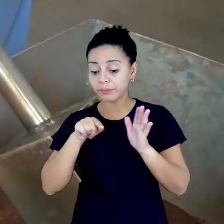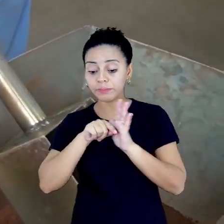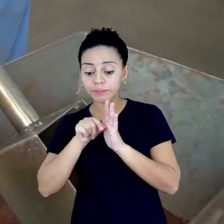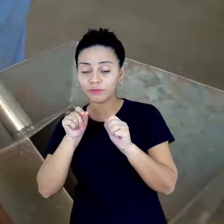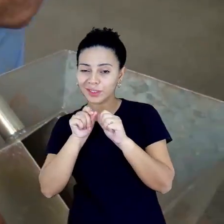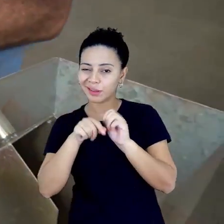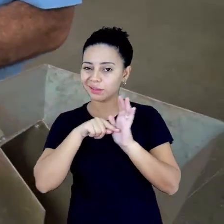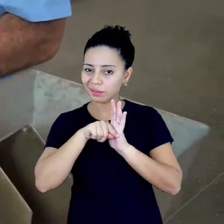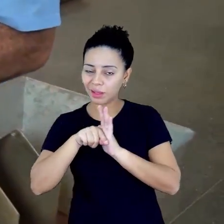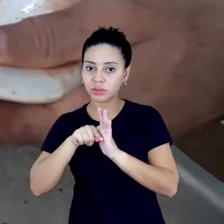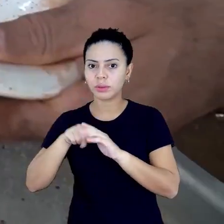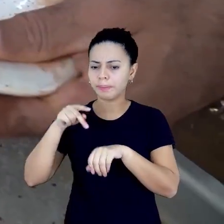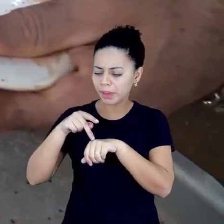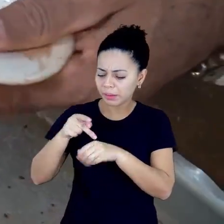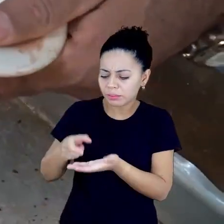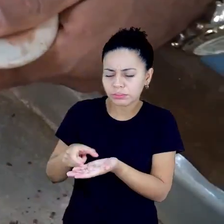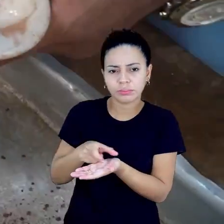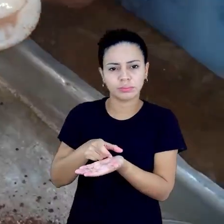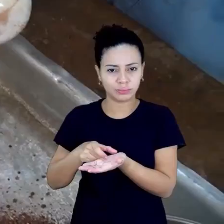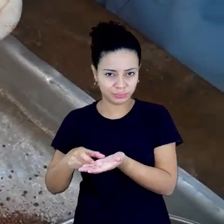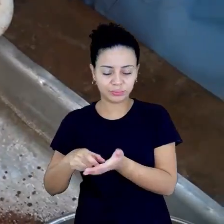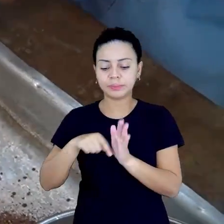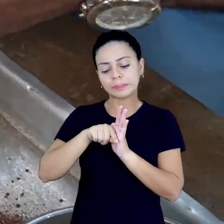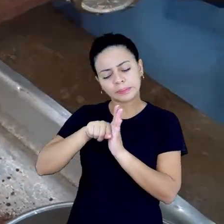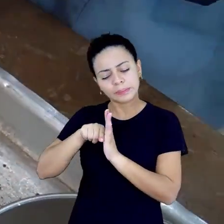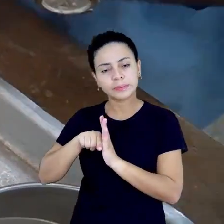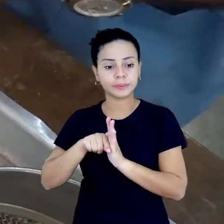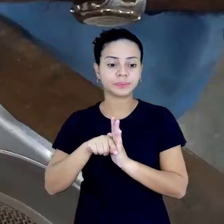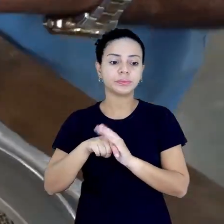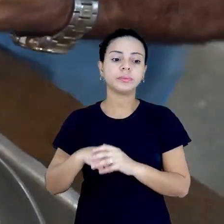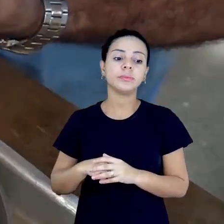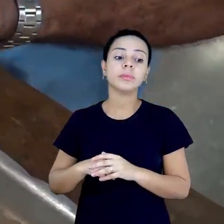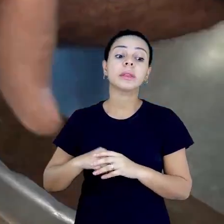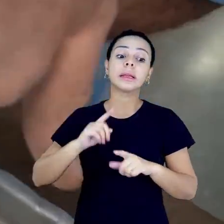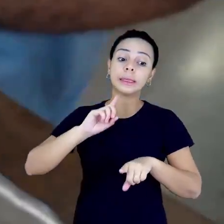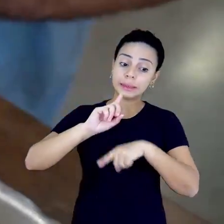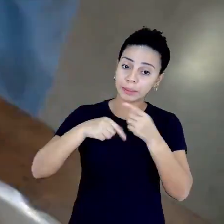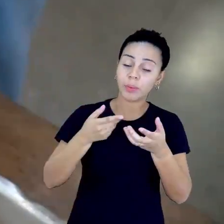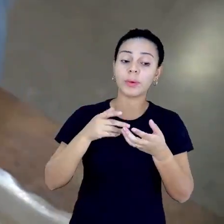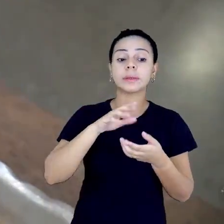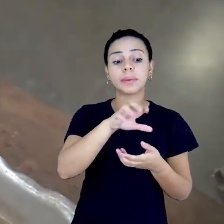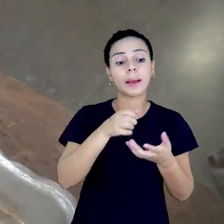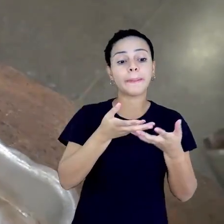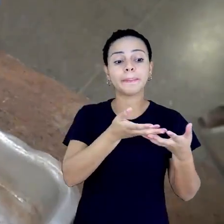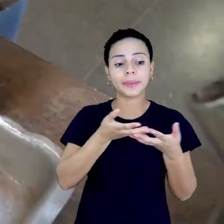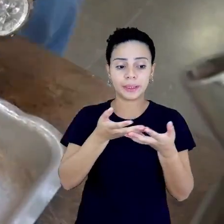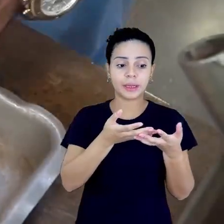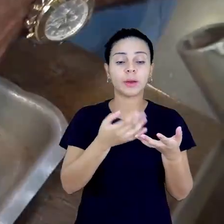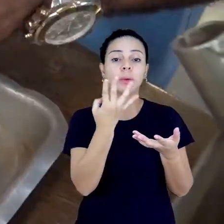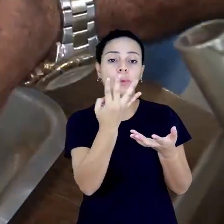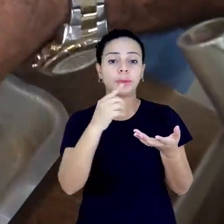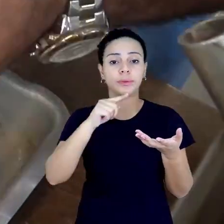de granulometria. Caso o material não seja utilizado para o ensaio de granulometria, o mesmo deve ser passado na peneira